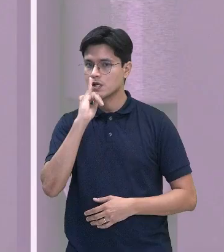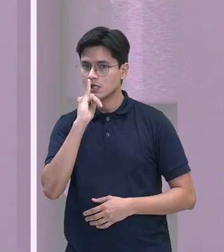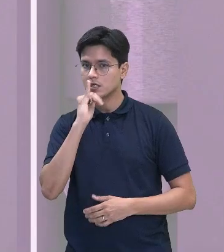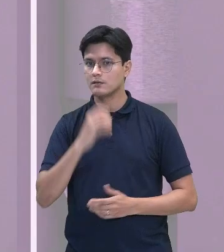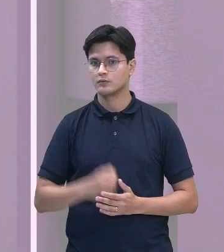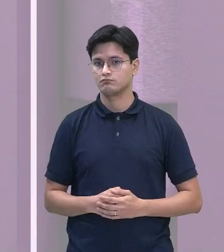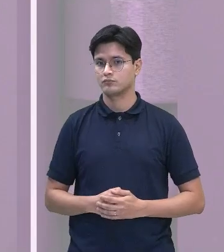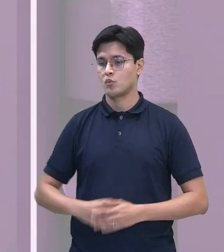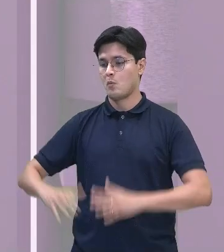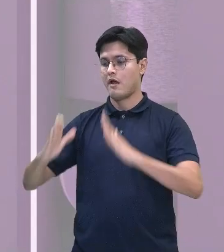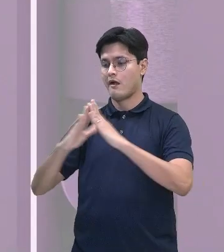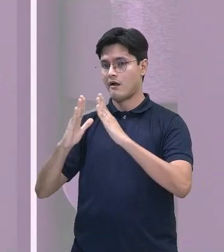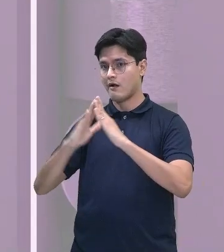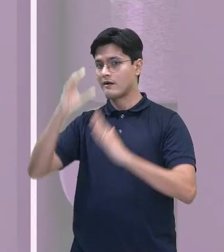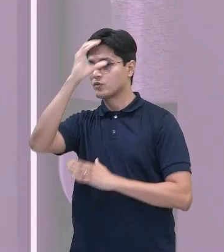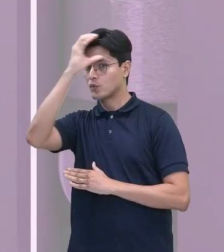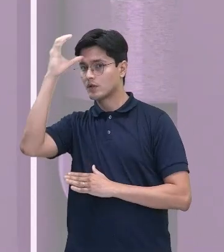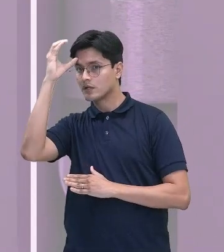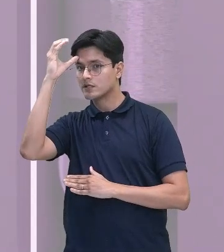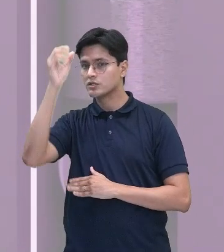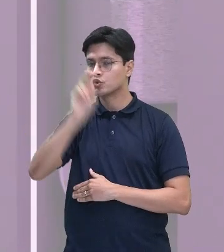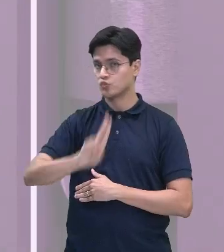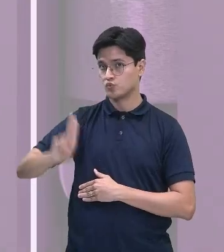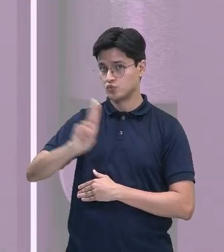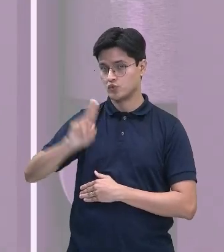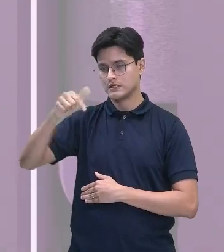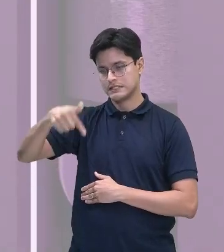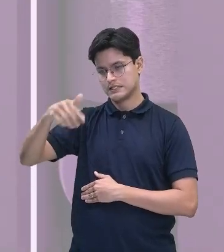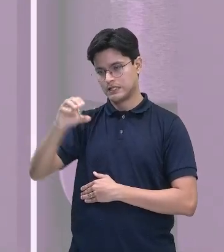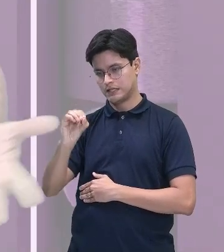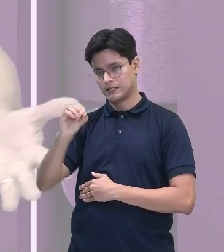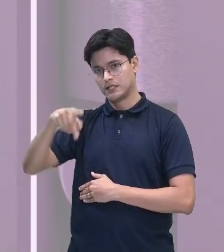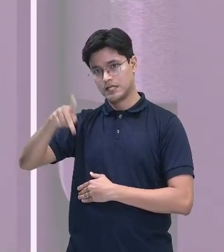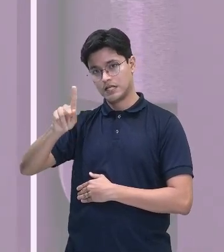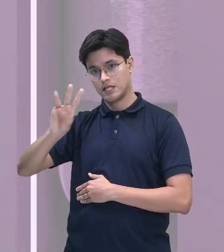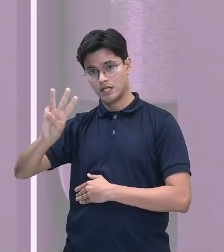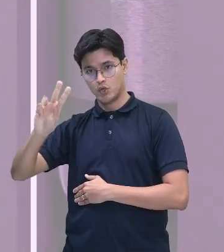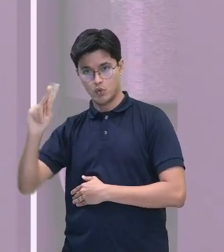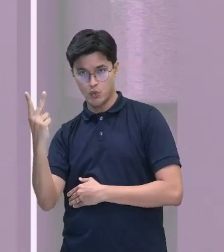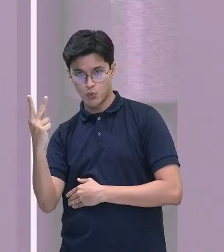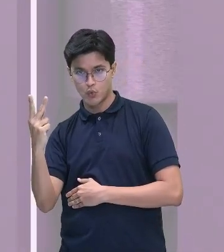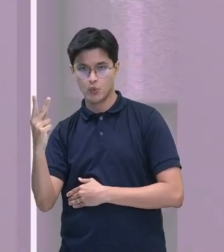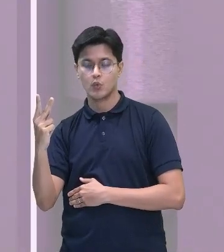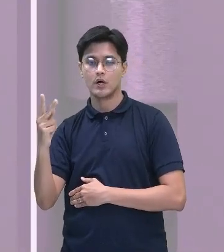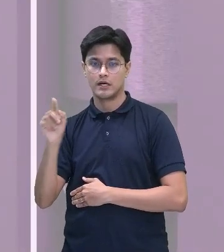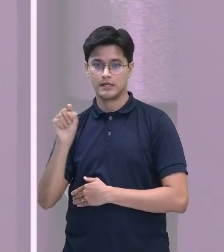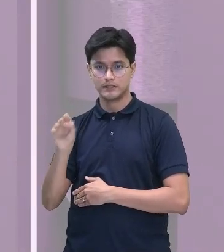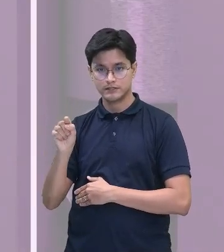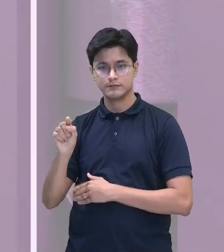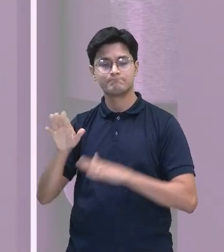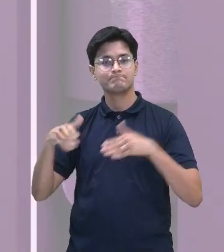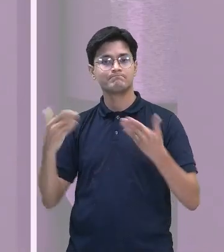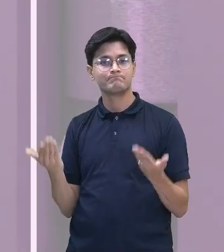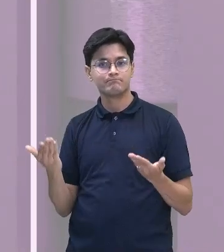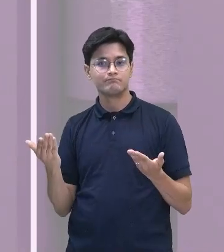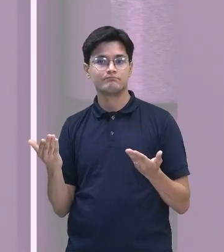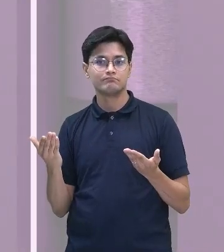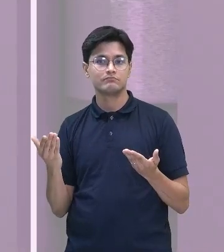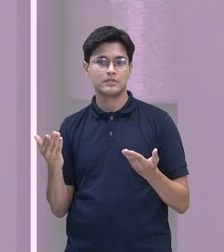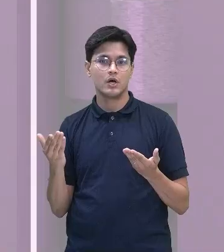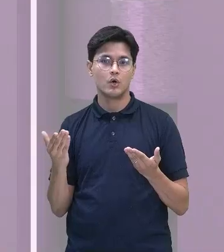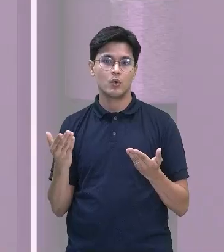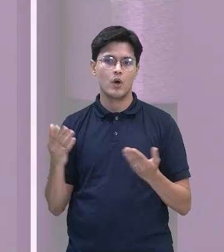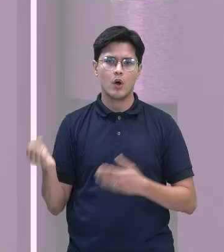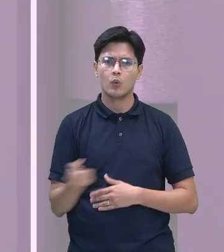residência consumir, né, 70 kW, no momento atual, no cenário atual aqui no Amazonas, onde é cobrado de acordo com a função que